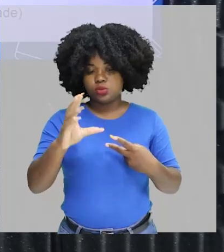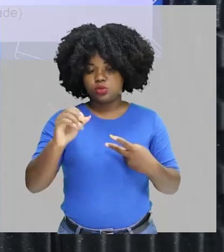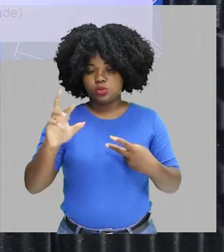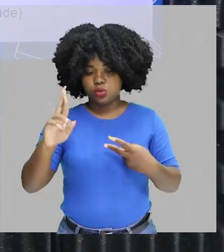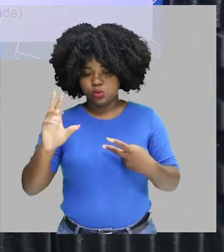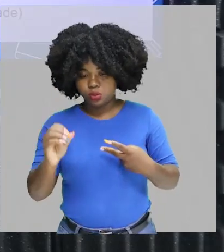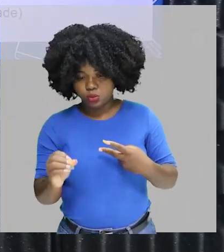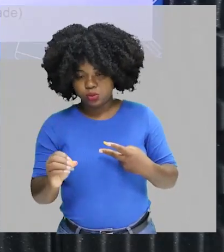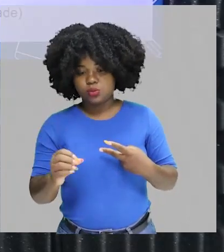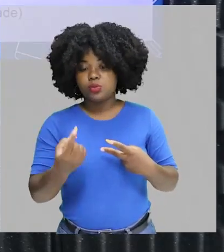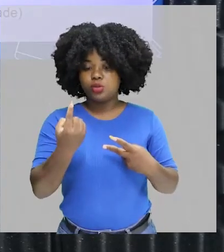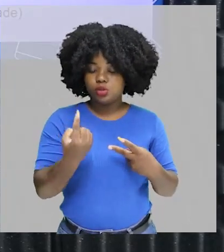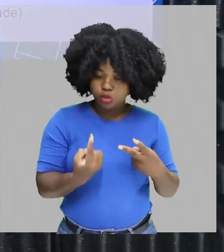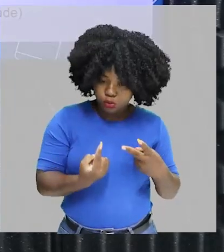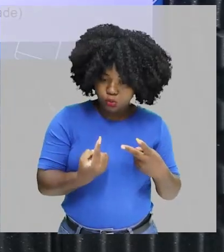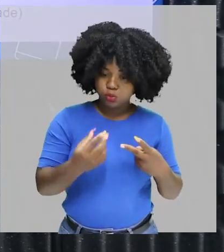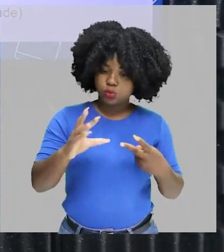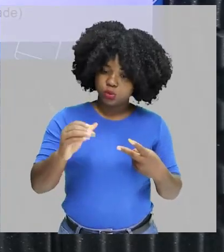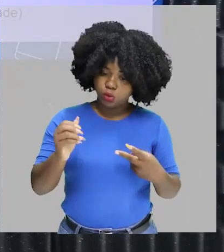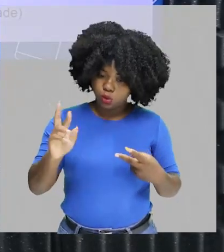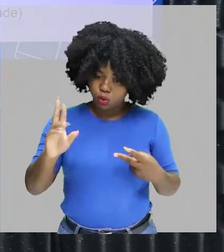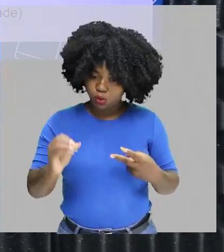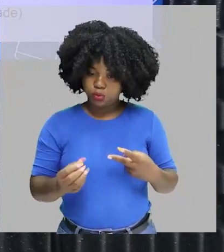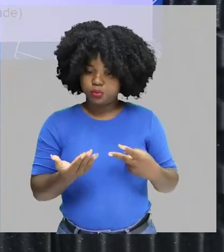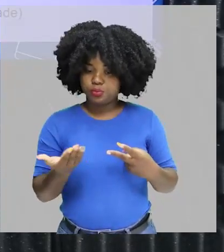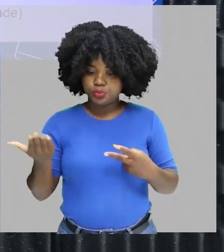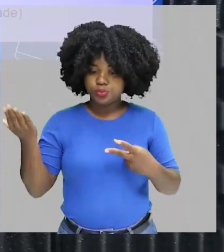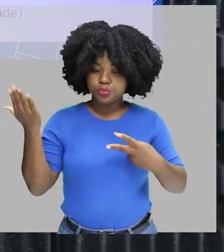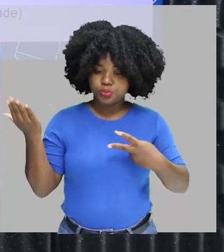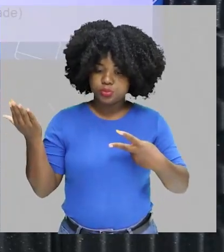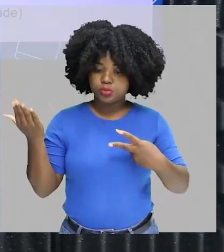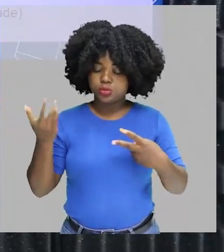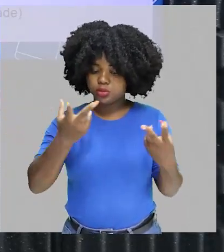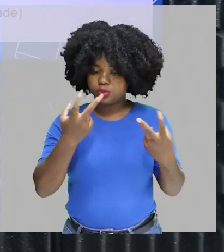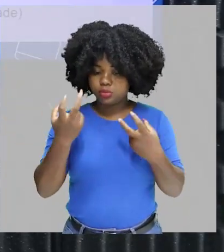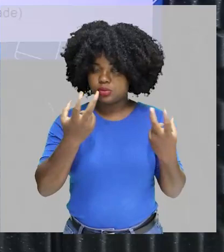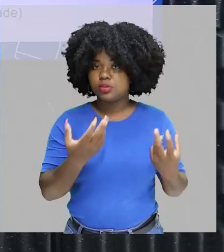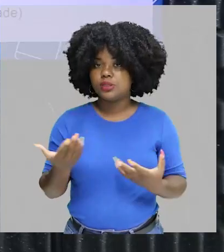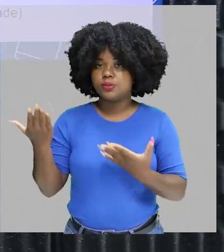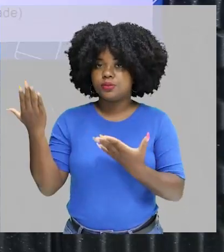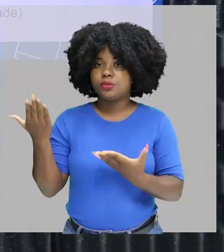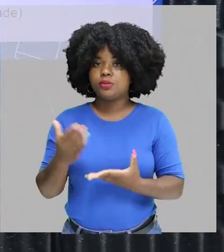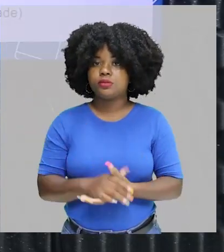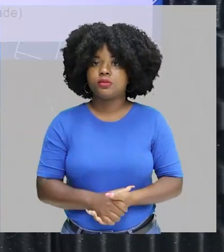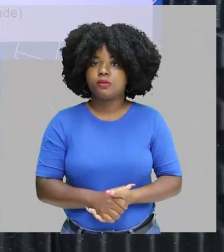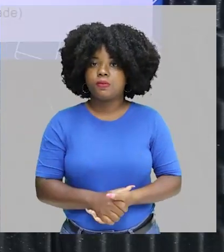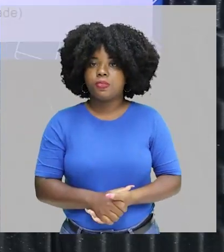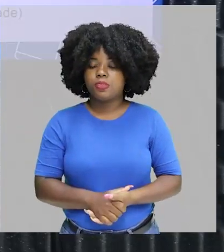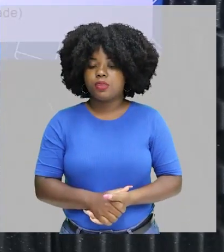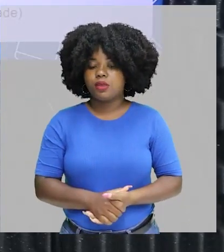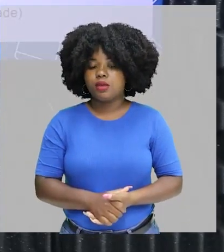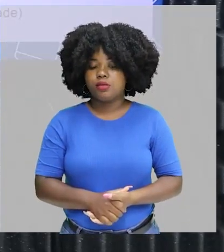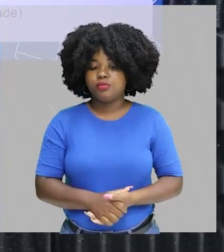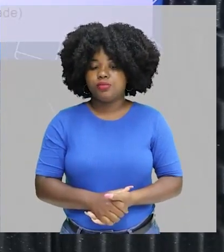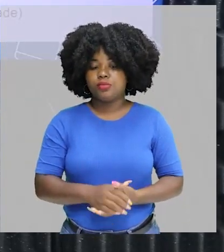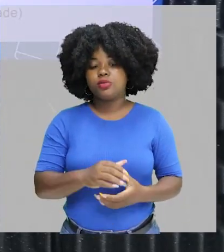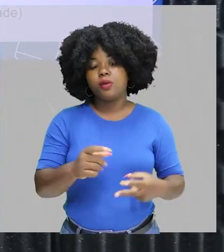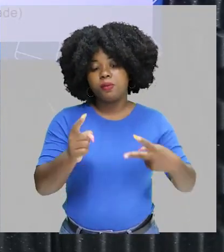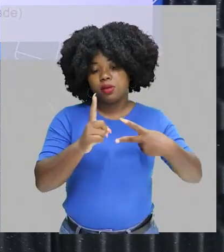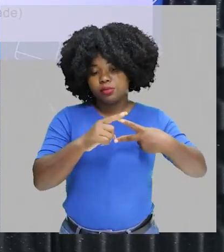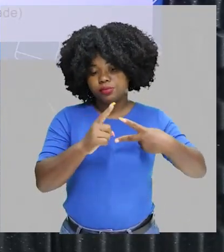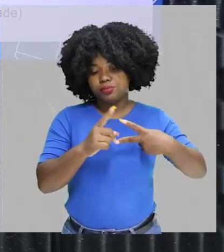o 1-cloropropano. Como você está observando na tela, né, eu escrevi assim, que para o